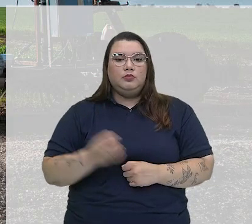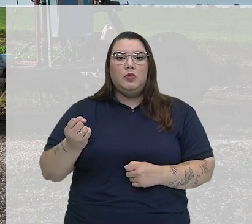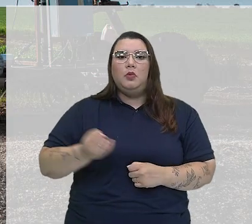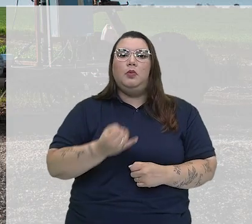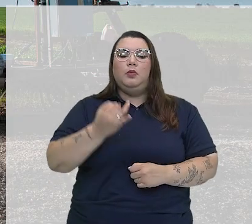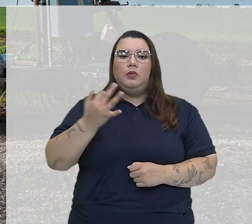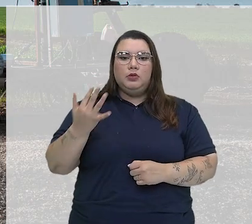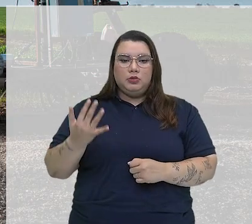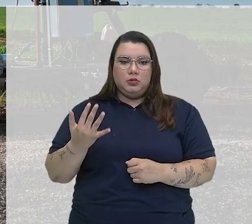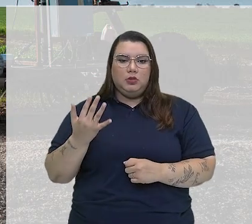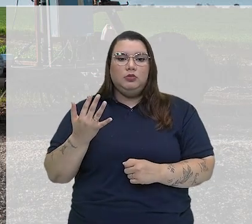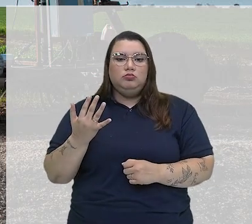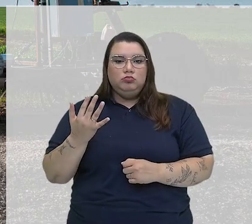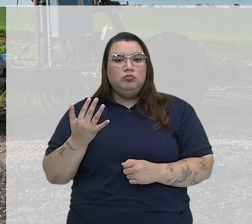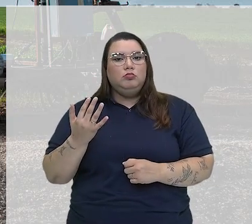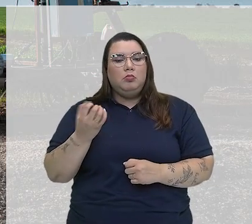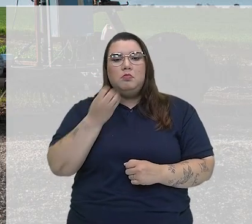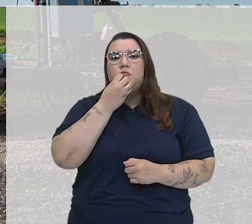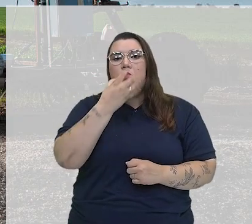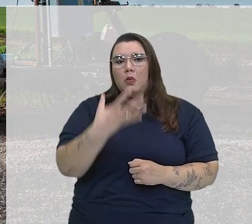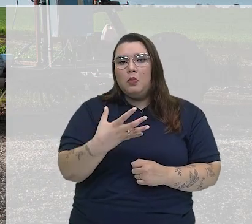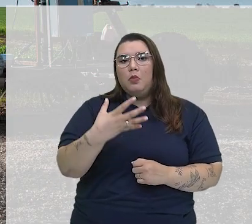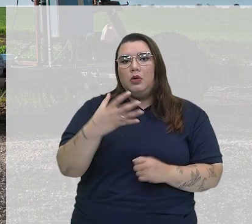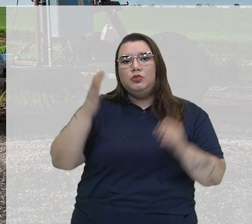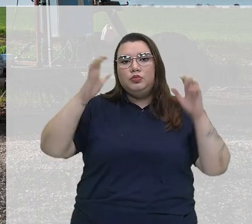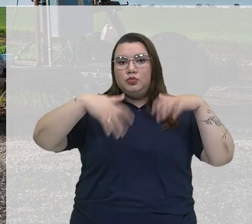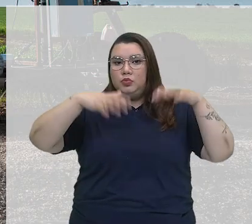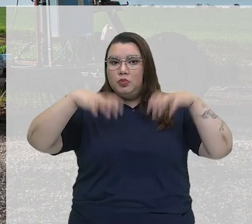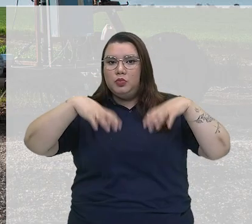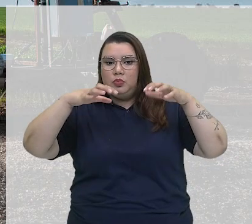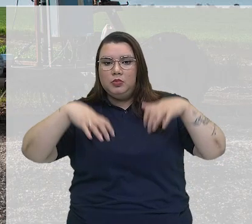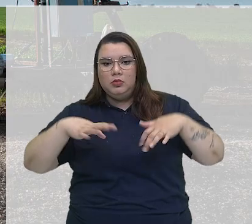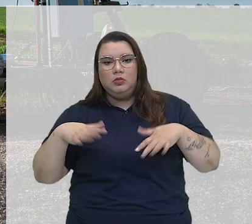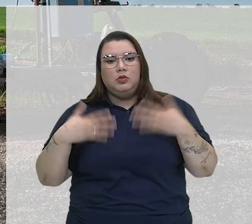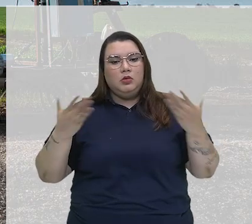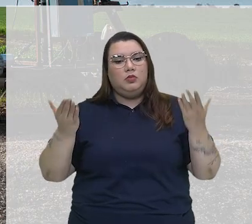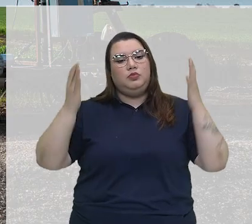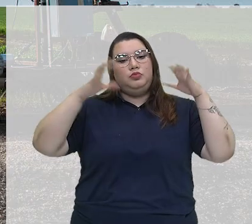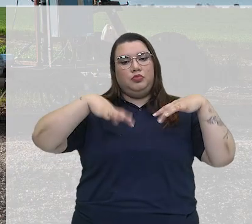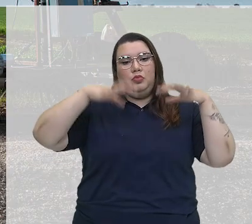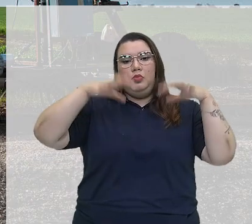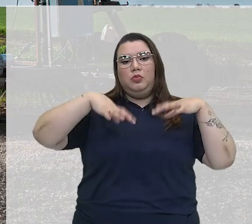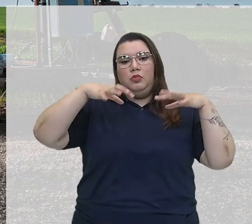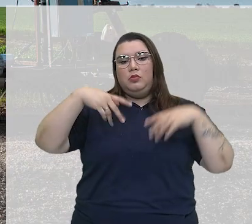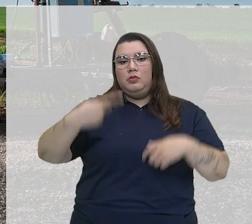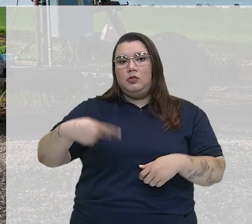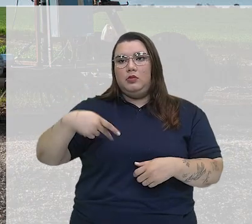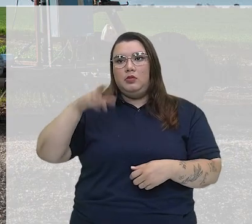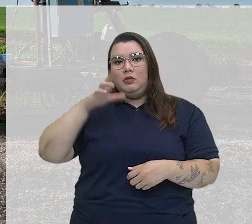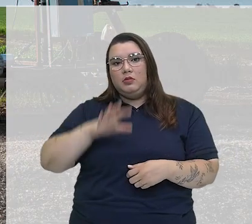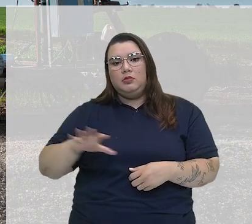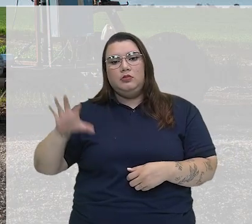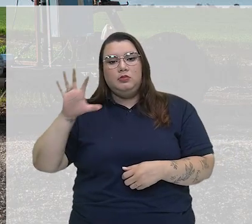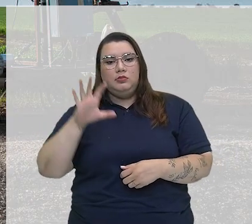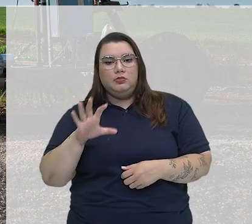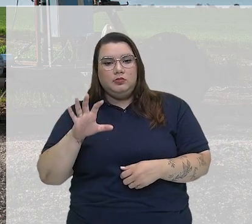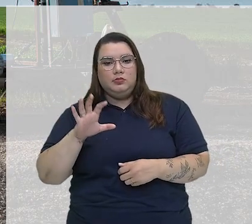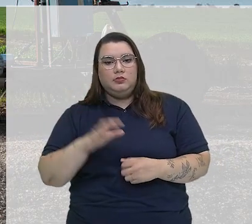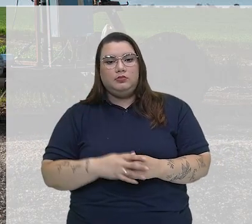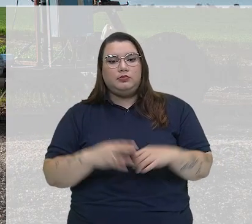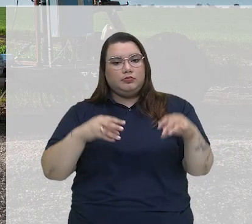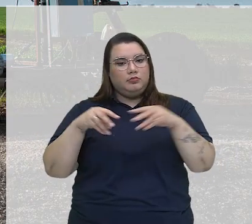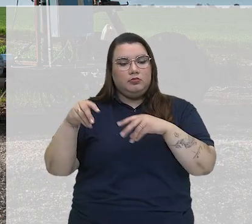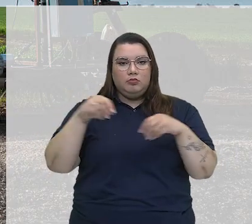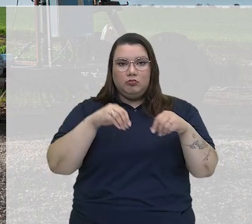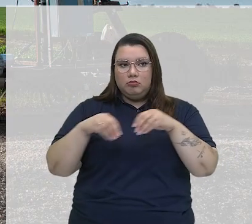uma quantidade bastante de chuva, então chove bastante na nossa região. Os